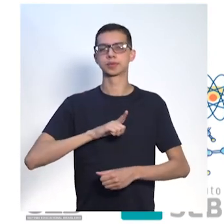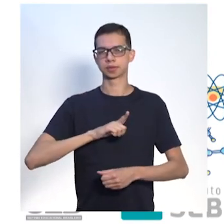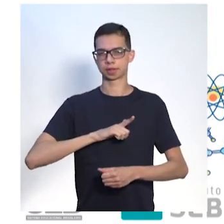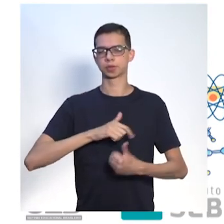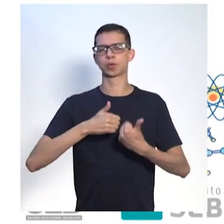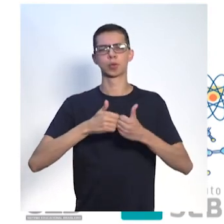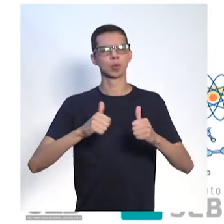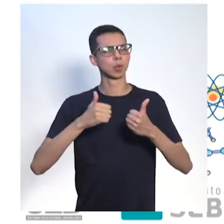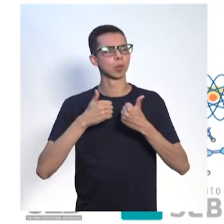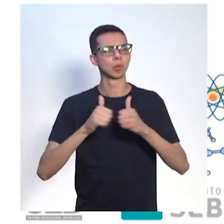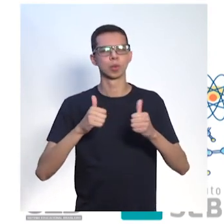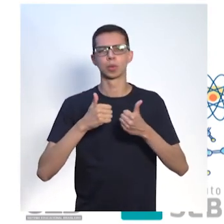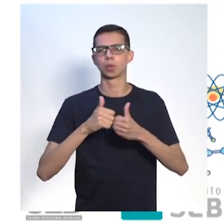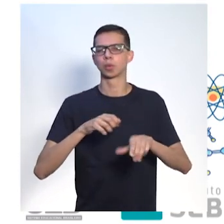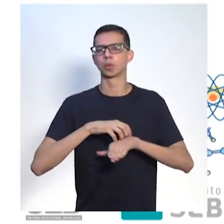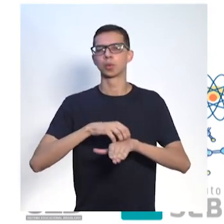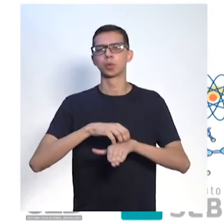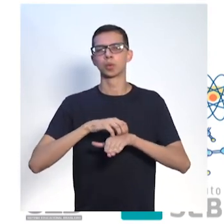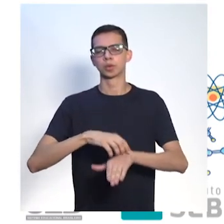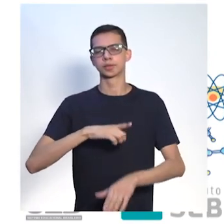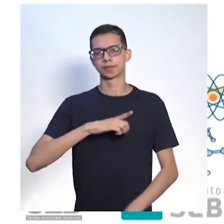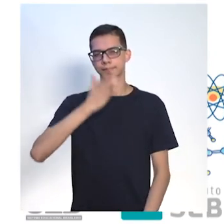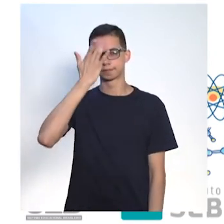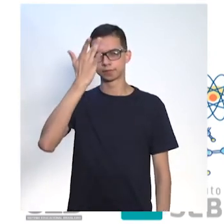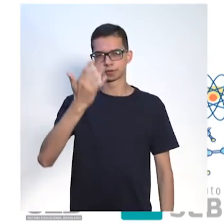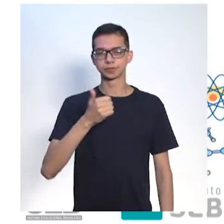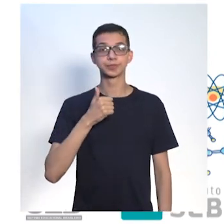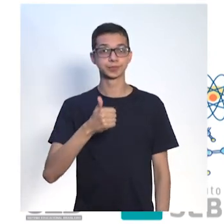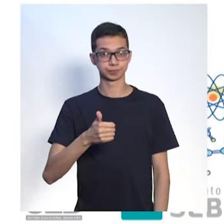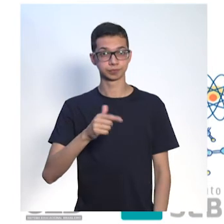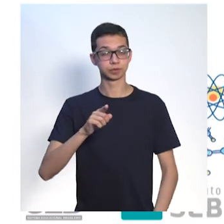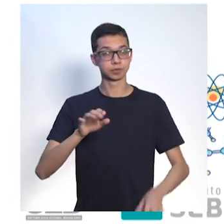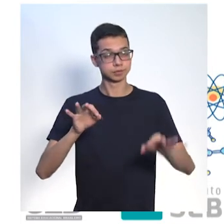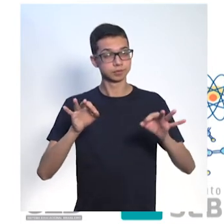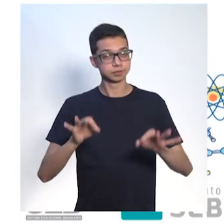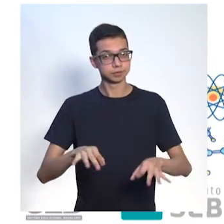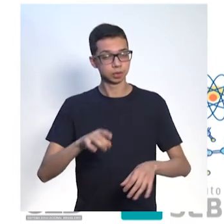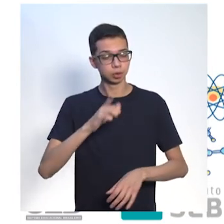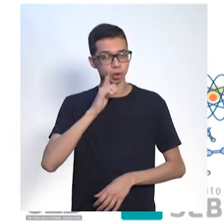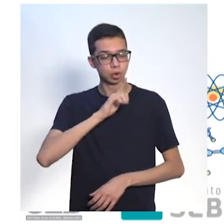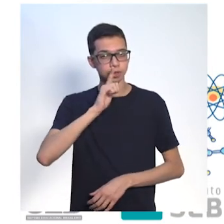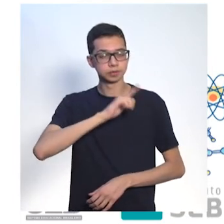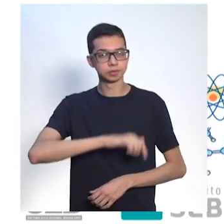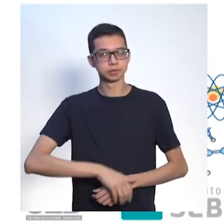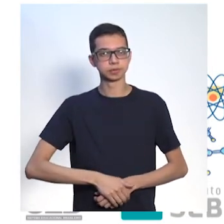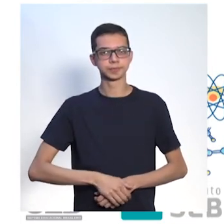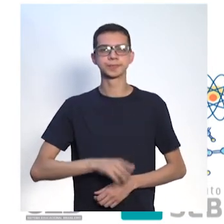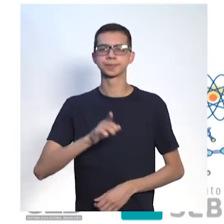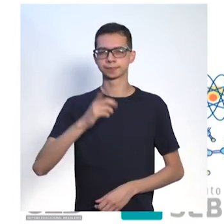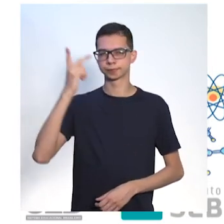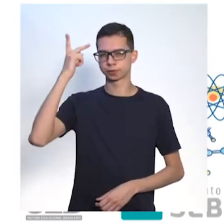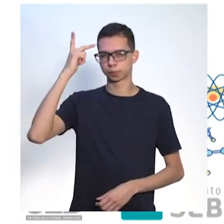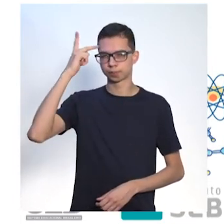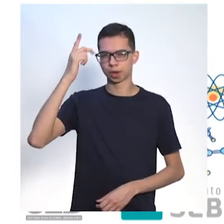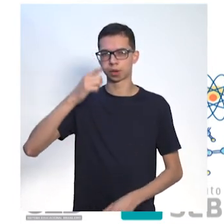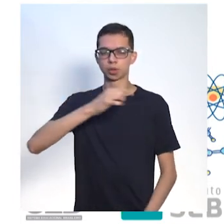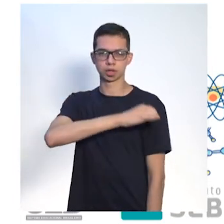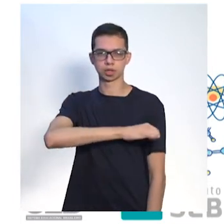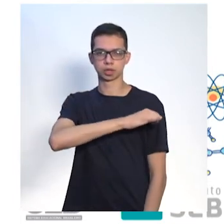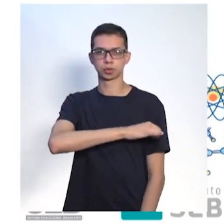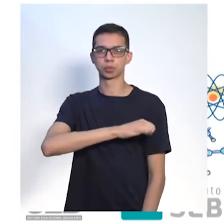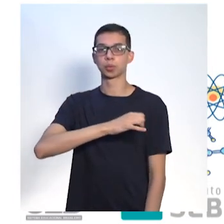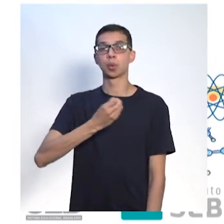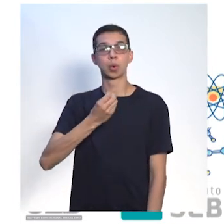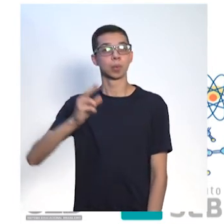com muito transporte coletivo. Tá certo? Então você consegue deslocar quem está em São Paulo, tanto para cima, para o Rio, quanto para o